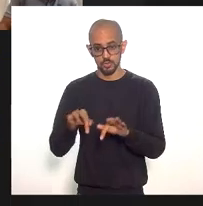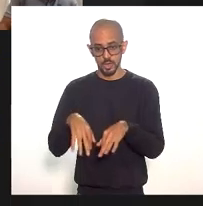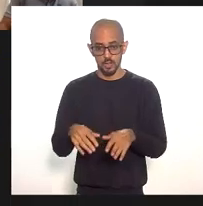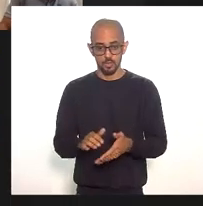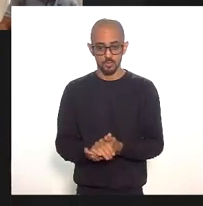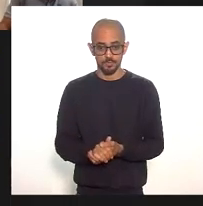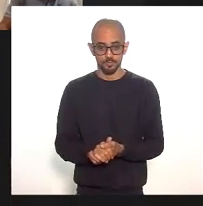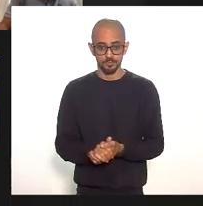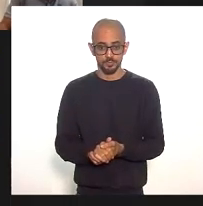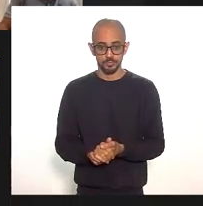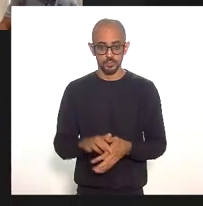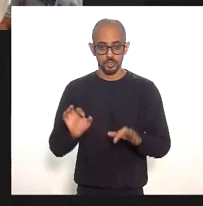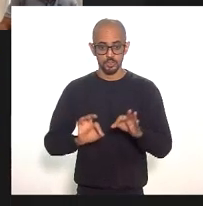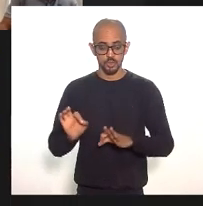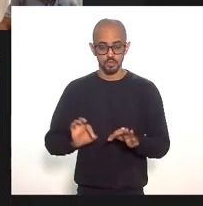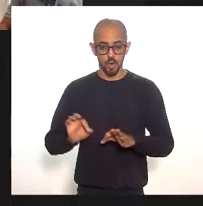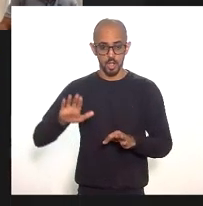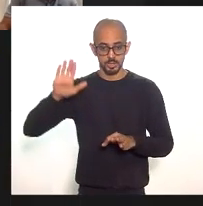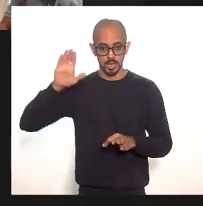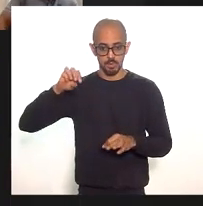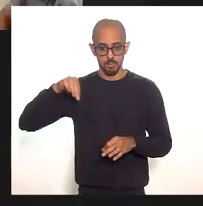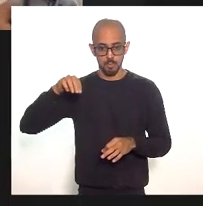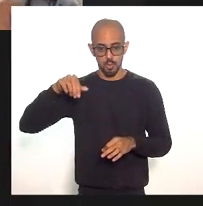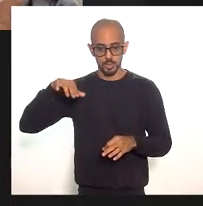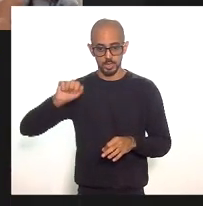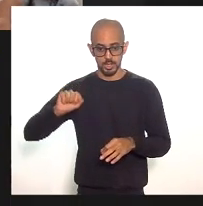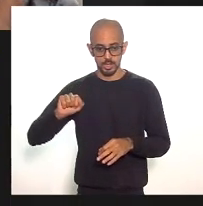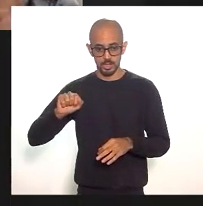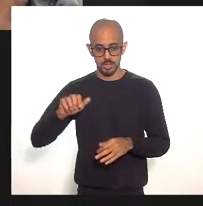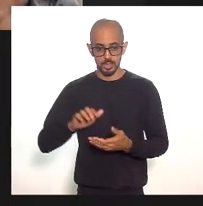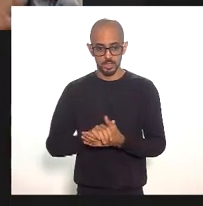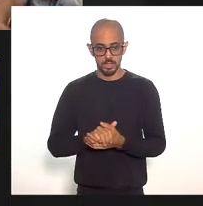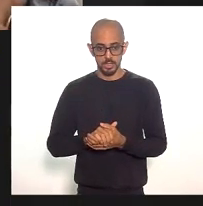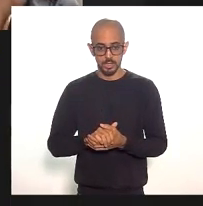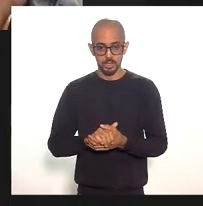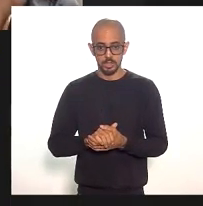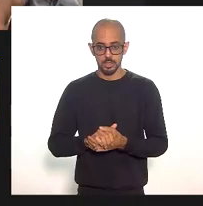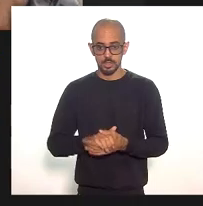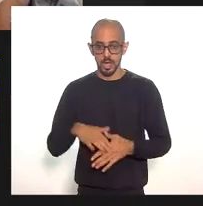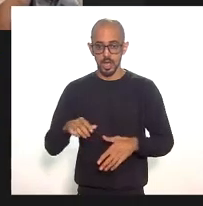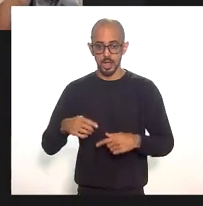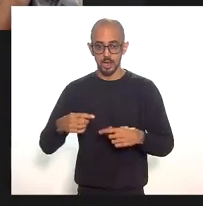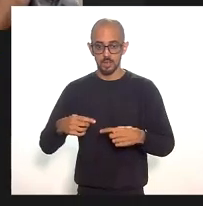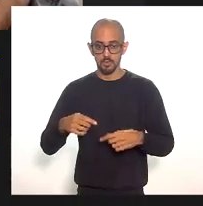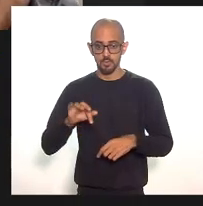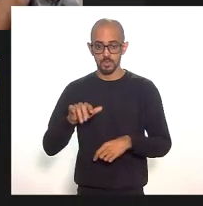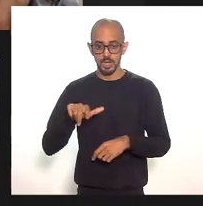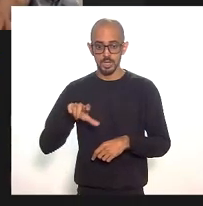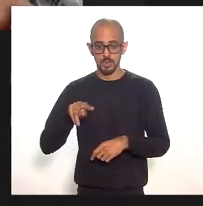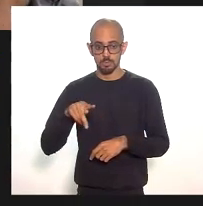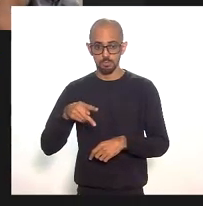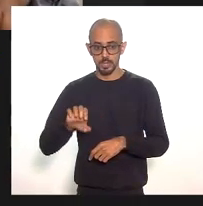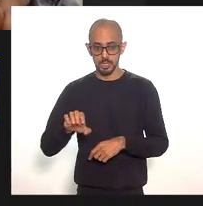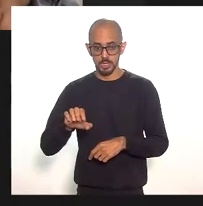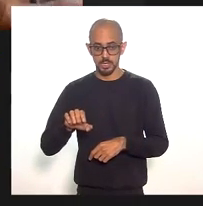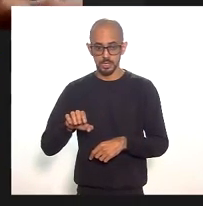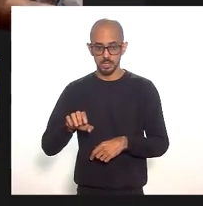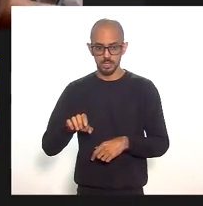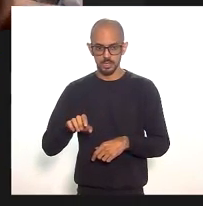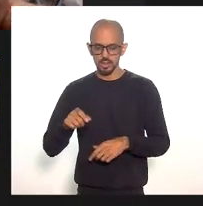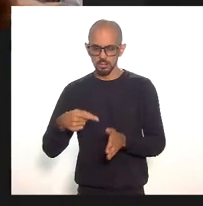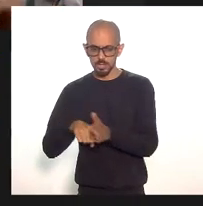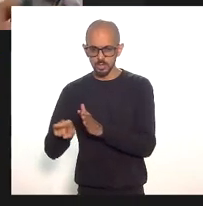Paulo. Questão de ordem, presidente. Luiz Paulo. A inscrição para discutir. Felipe Peixoto. Teve emenda, presidente, por acaso? Teve